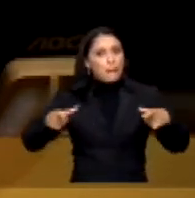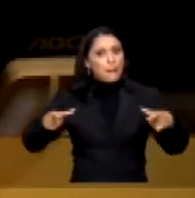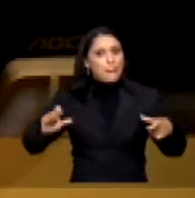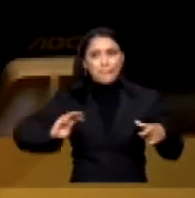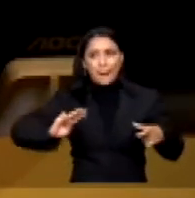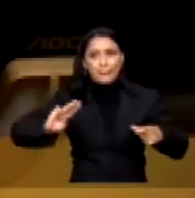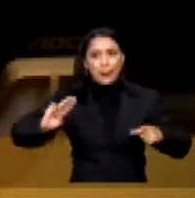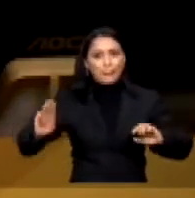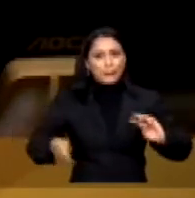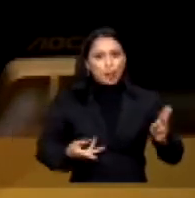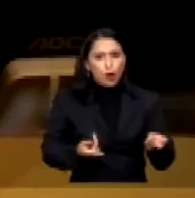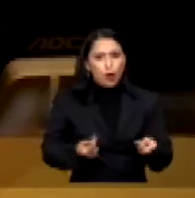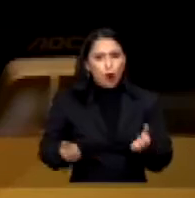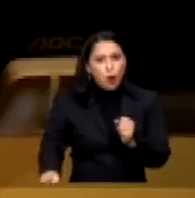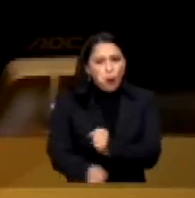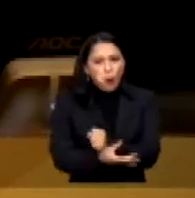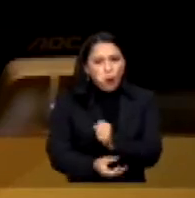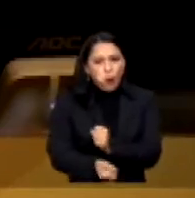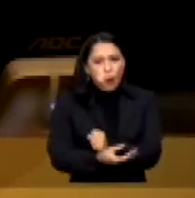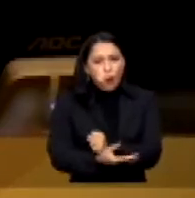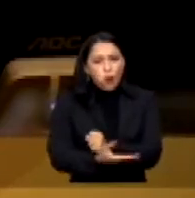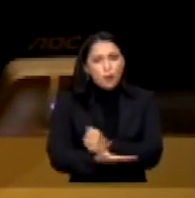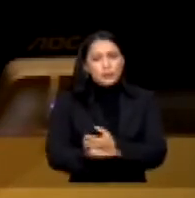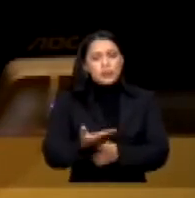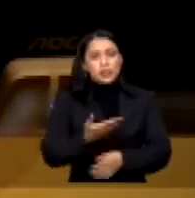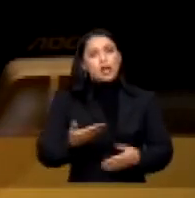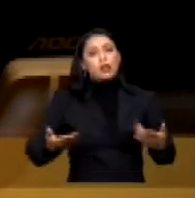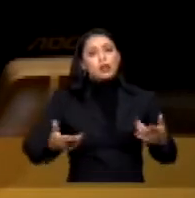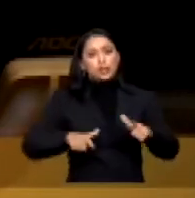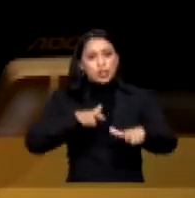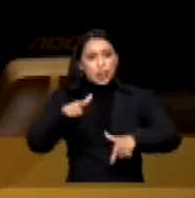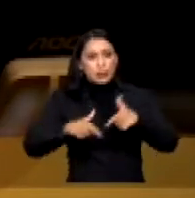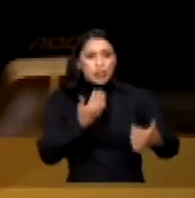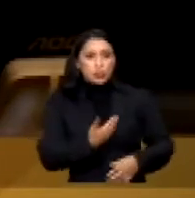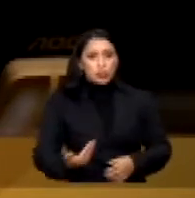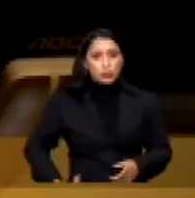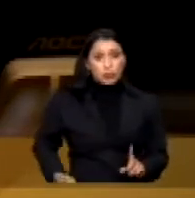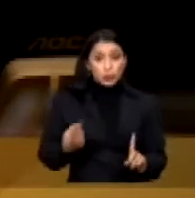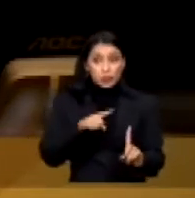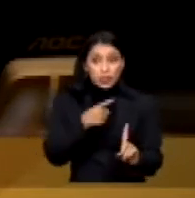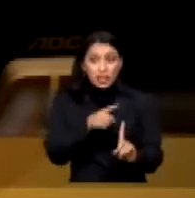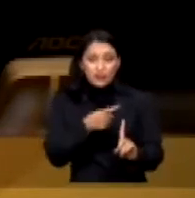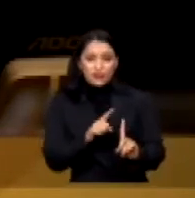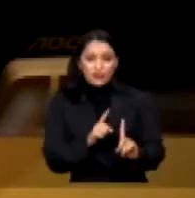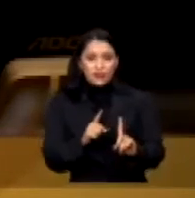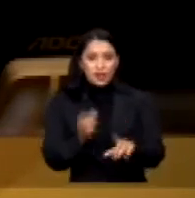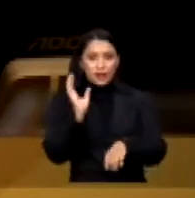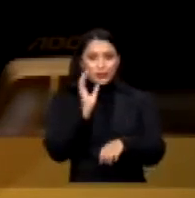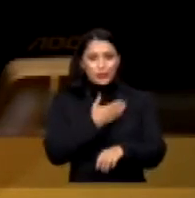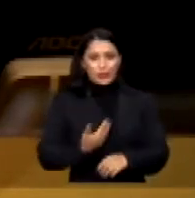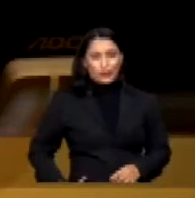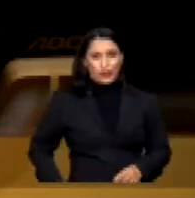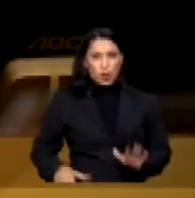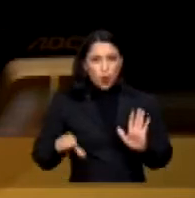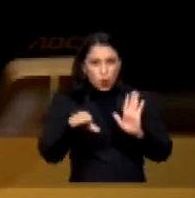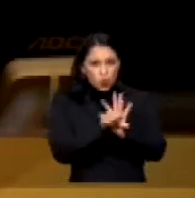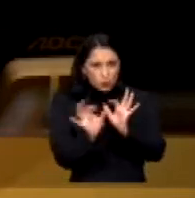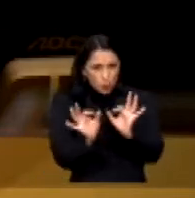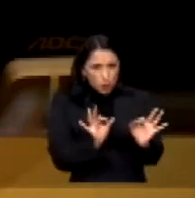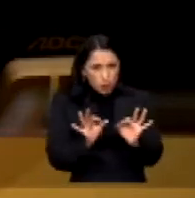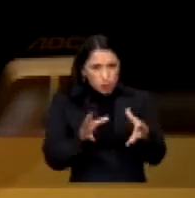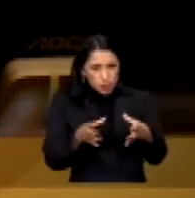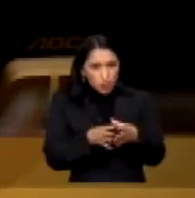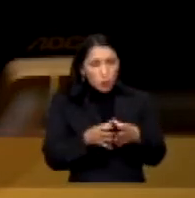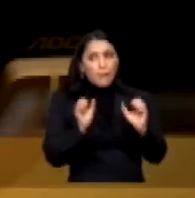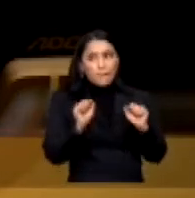porte, milionária, com corrupção de servidores públicos, desafiando o Estado. Agora, o crime organizado